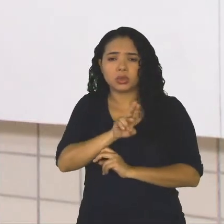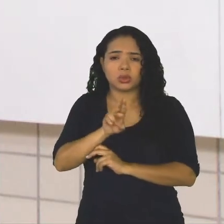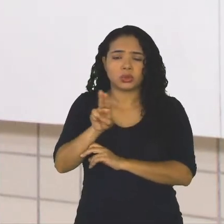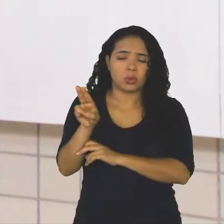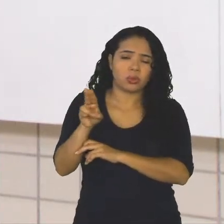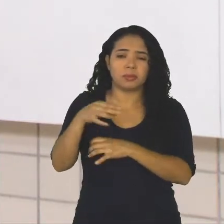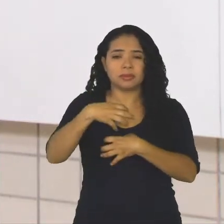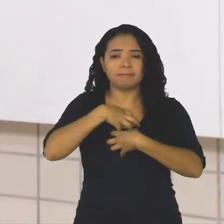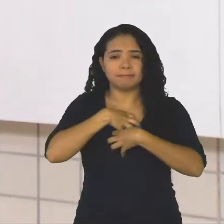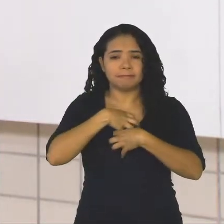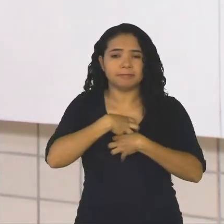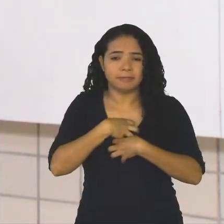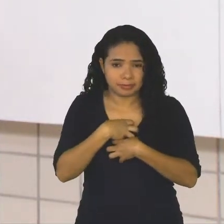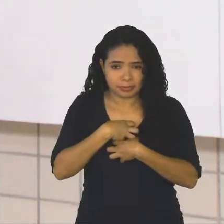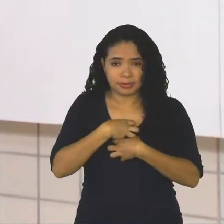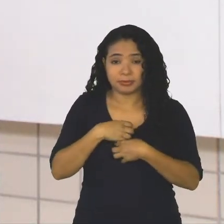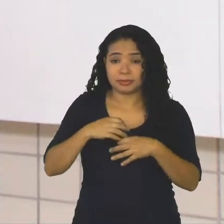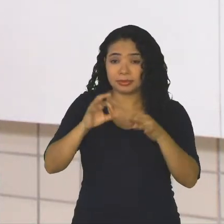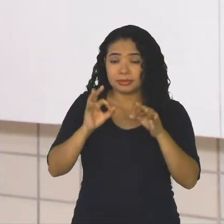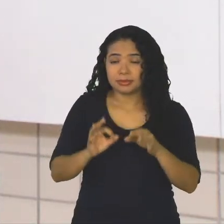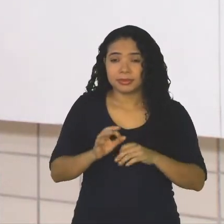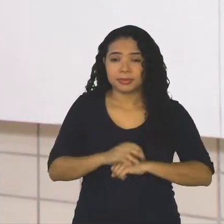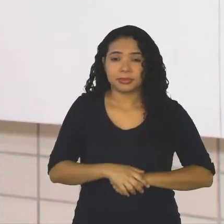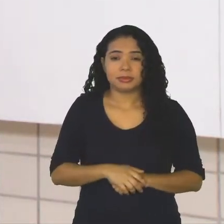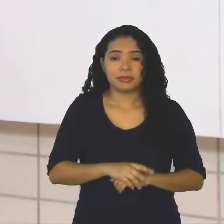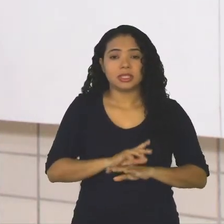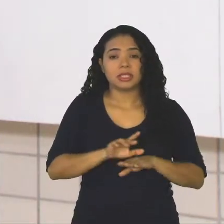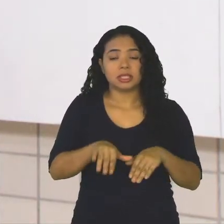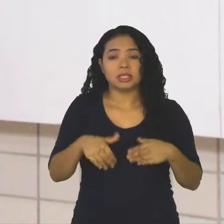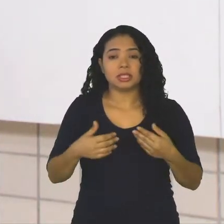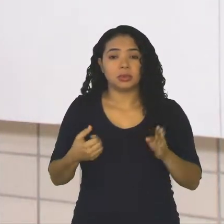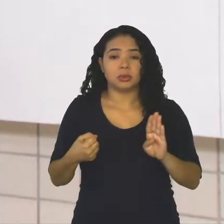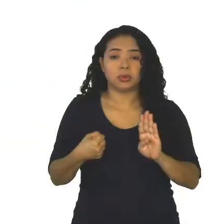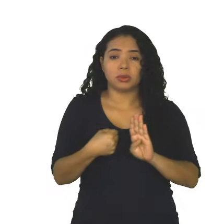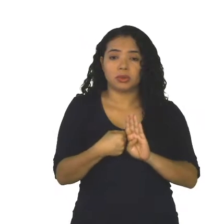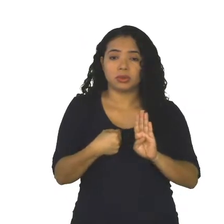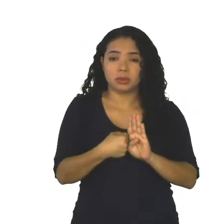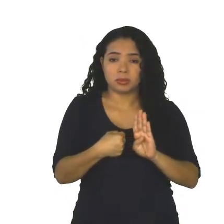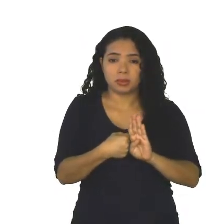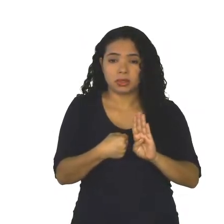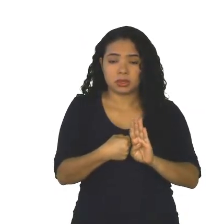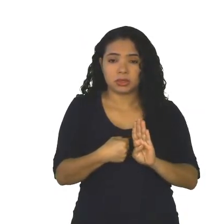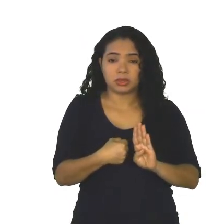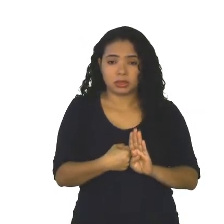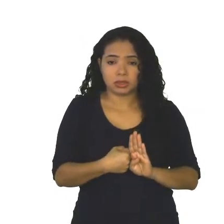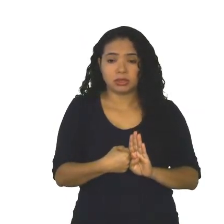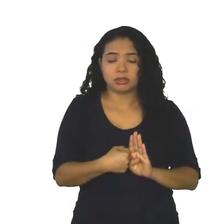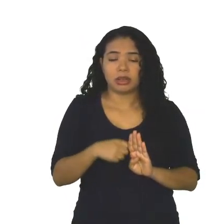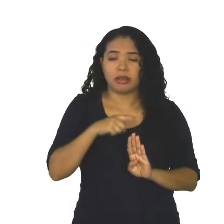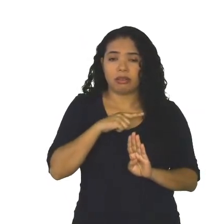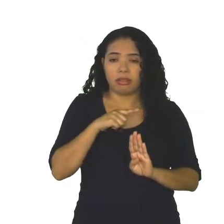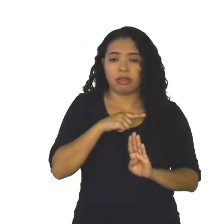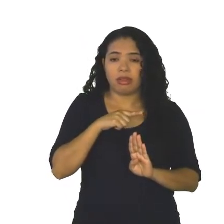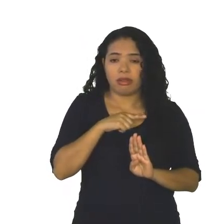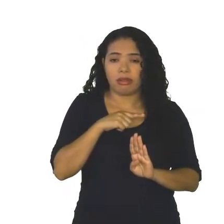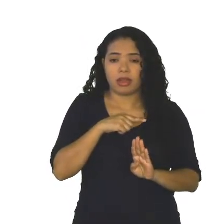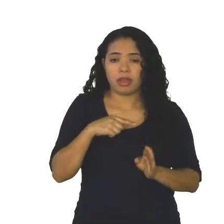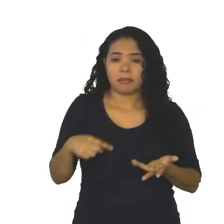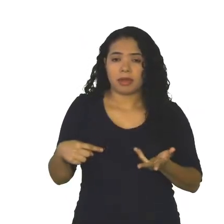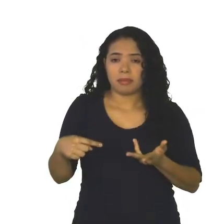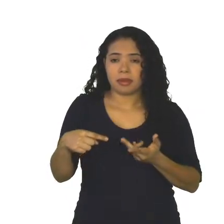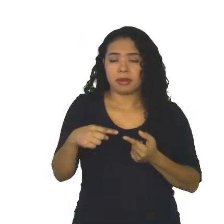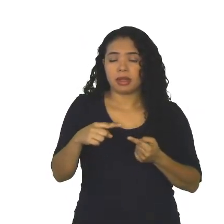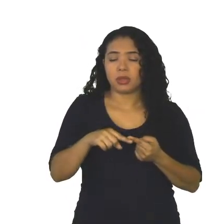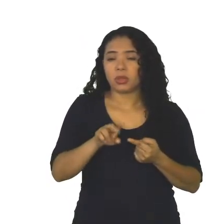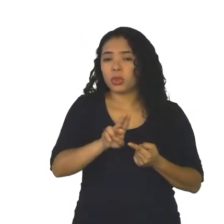sentimentos, tá certo? E aí o seguinte, os substantivos, eles são classificados com